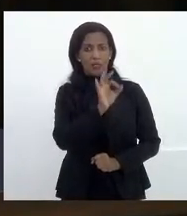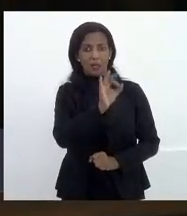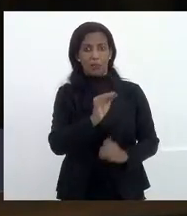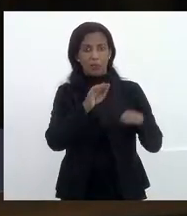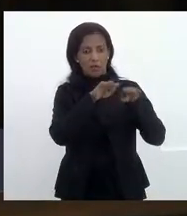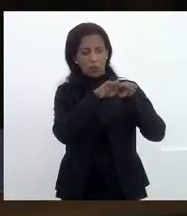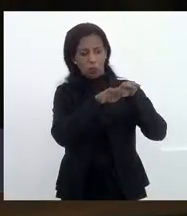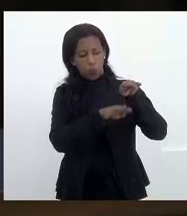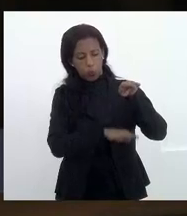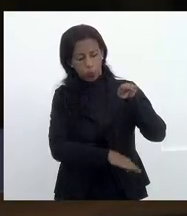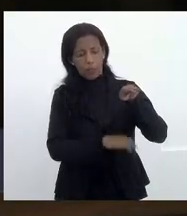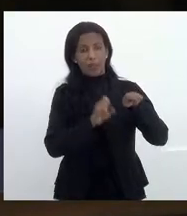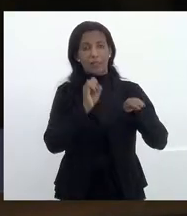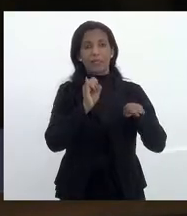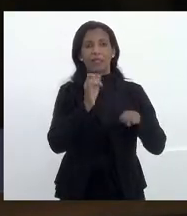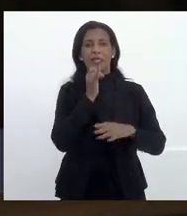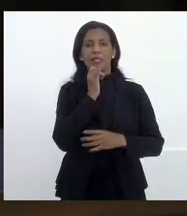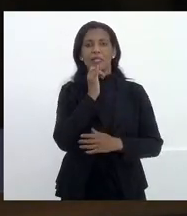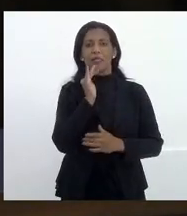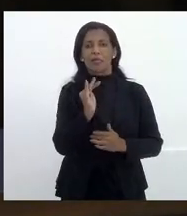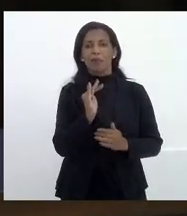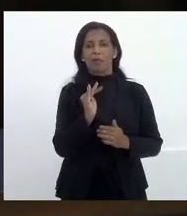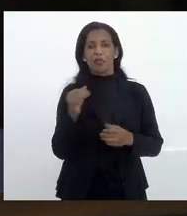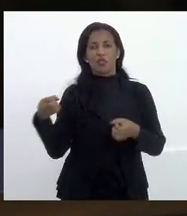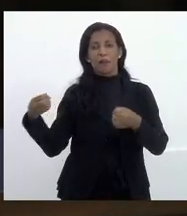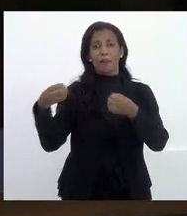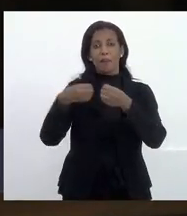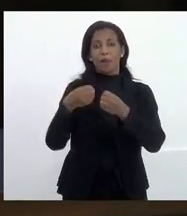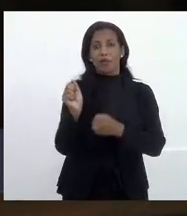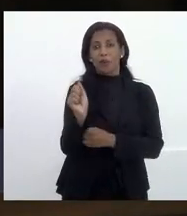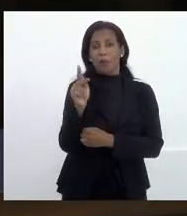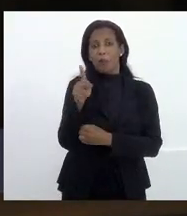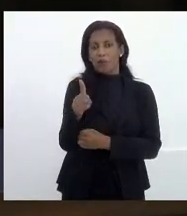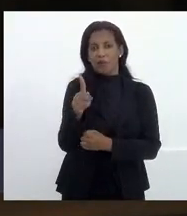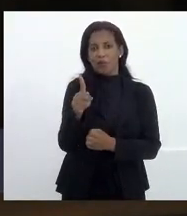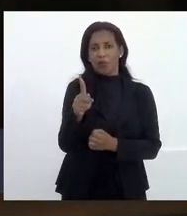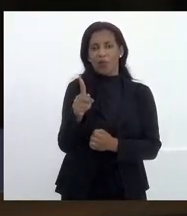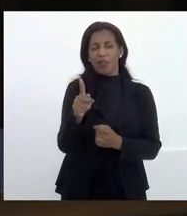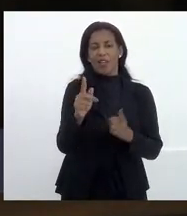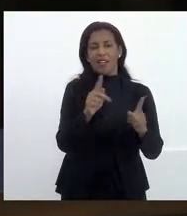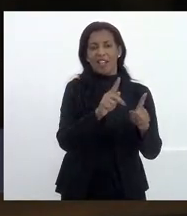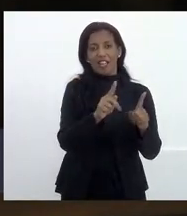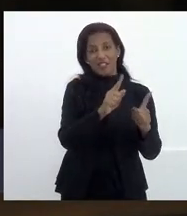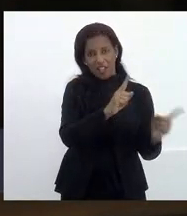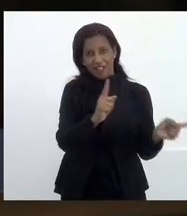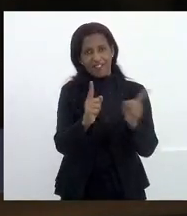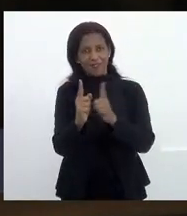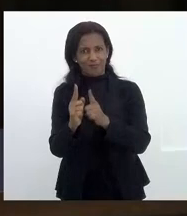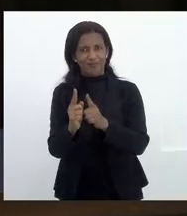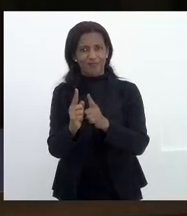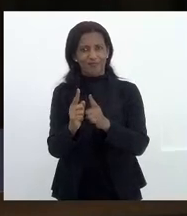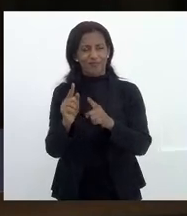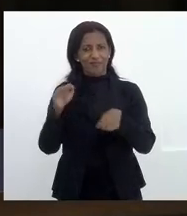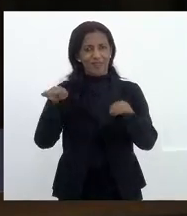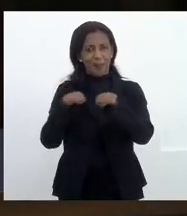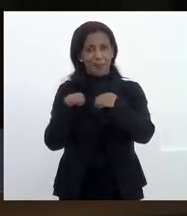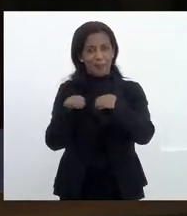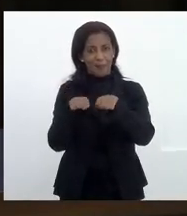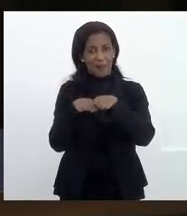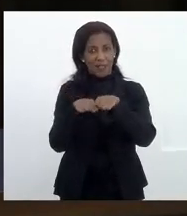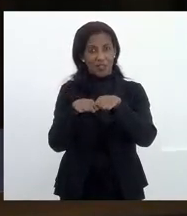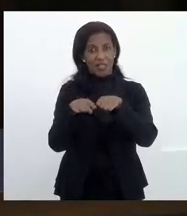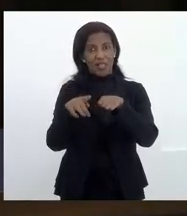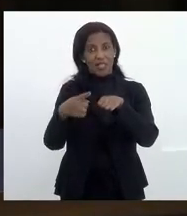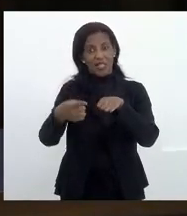se ele já tivesse por exemplo se aposentado ele já tem o redutor das cem porcento de da Média das contribuições